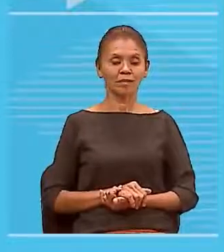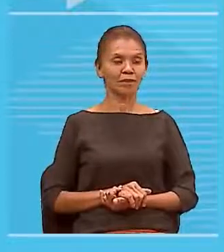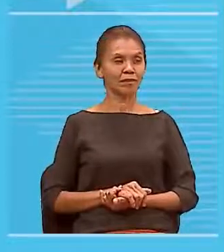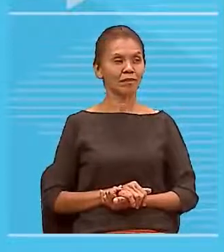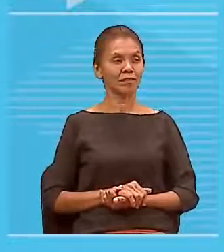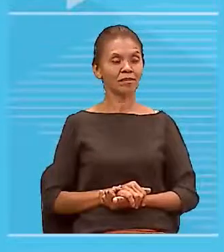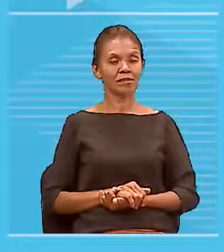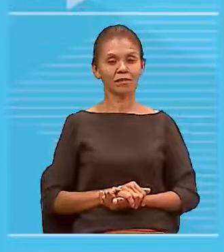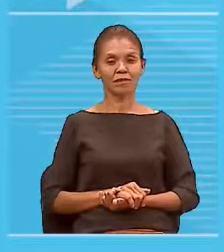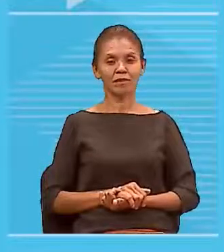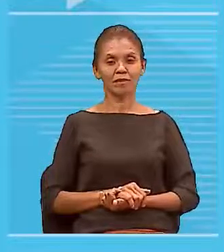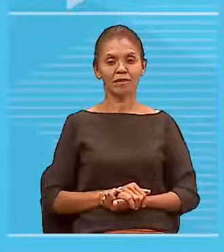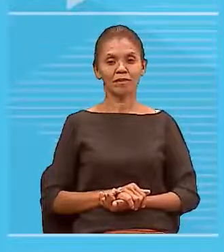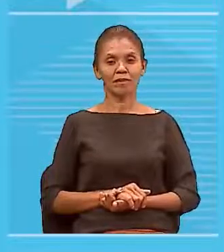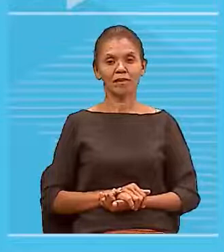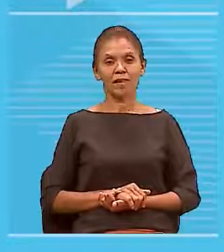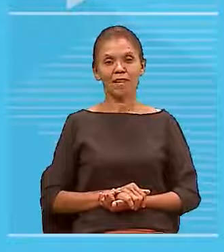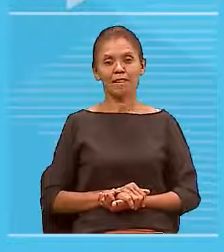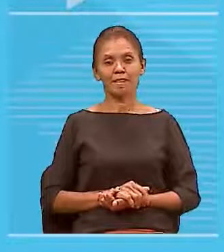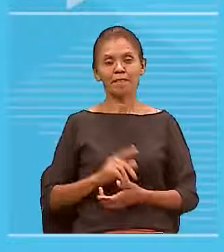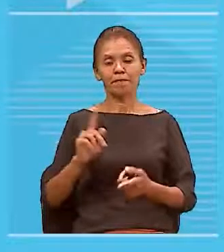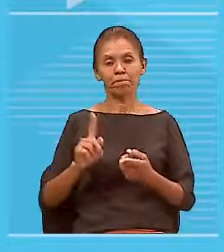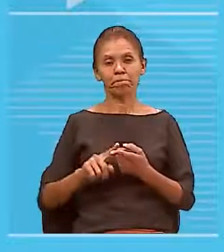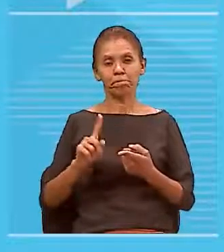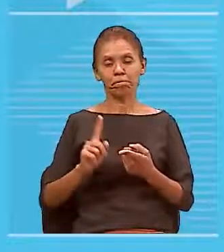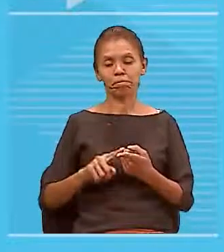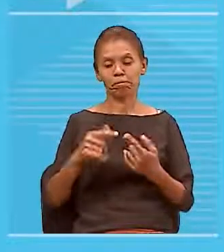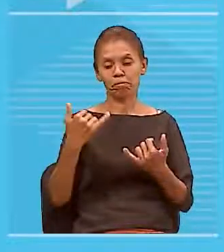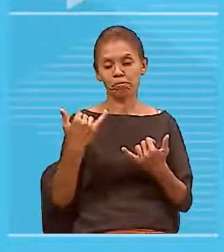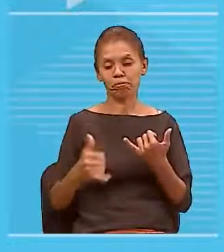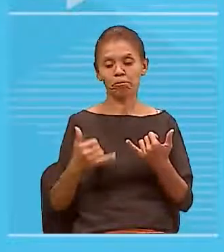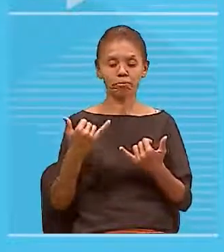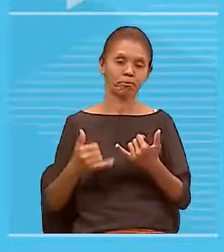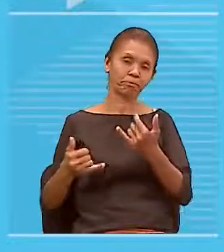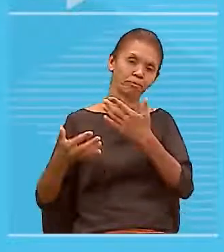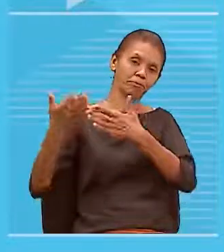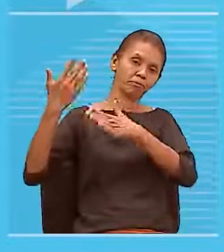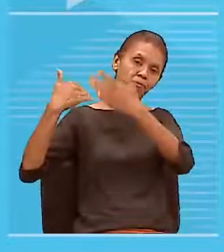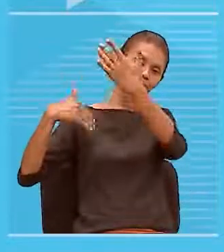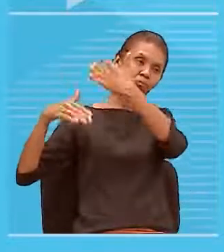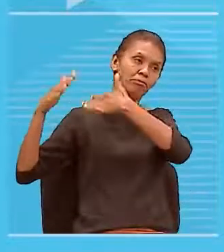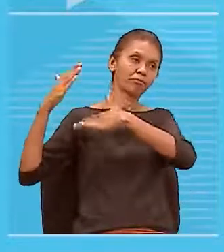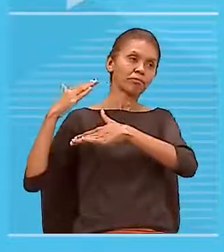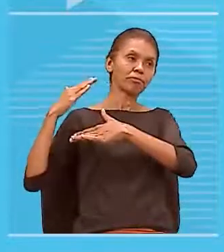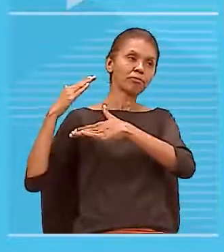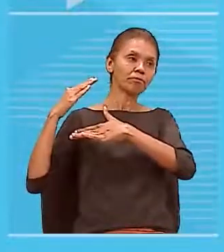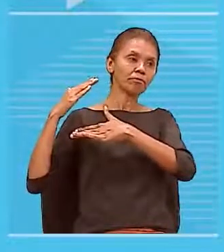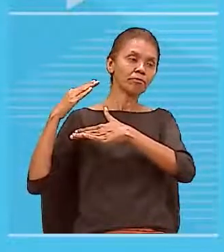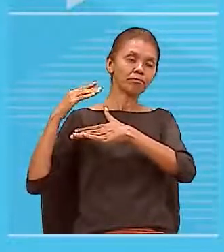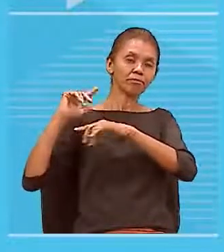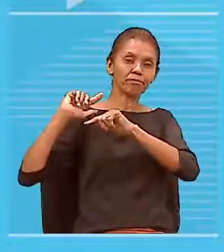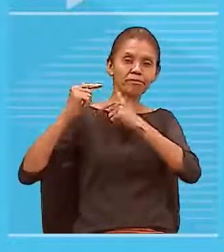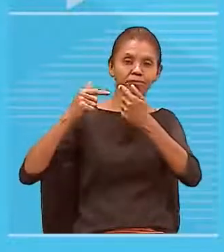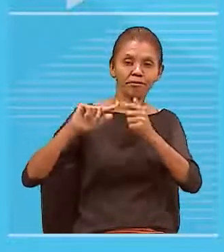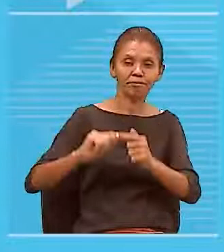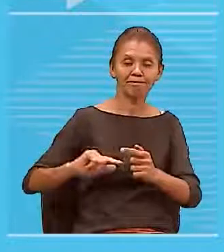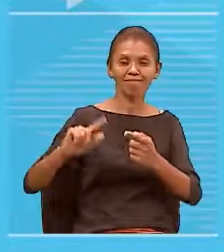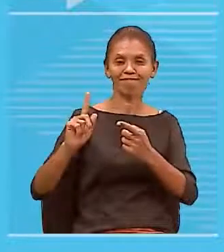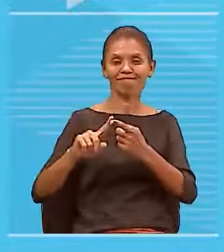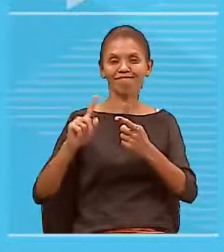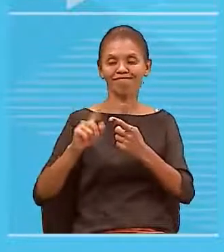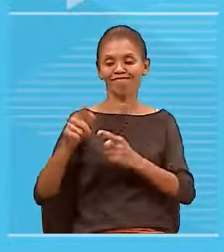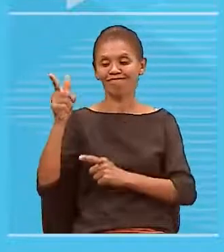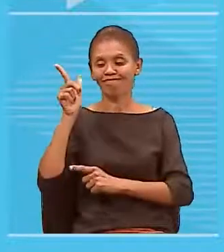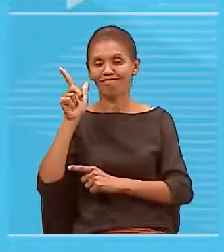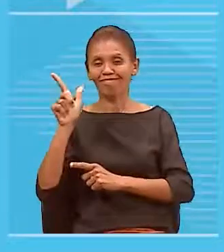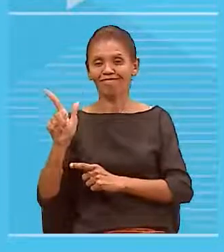seus ancestrais, que quando se reproduzem, os descendentes também conseguem se reproduzir. A gente